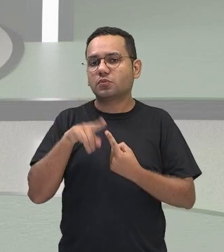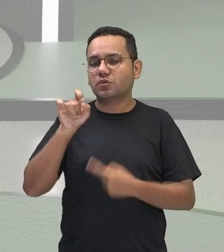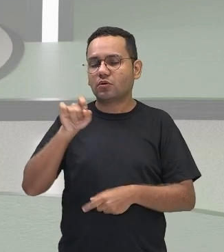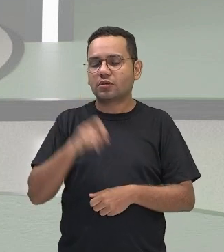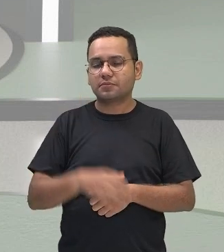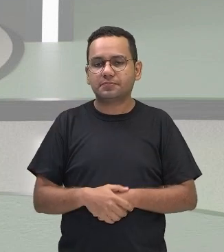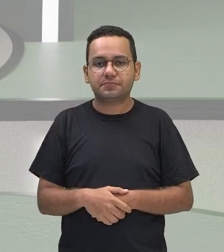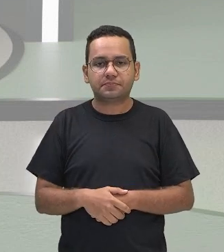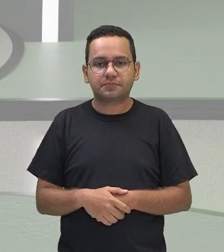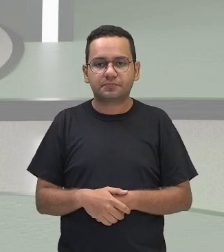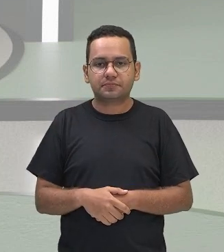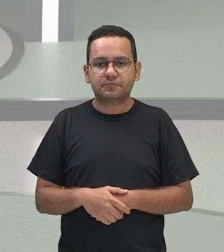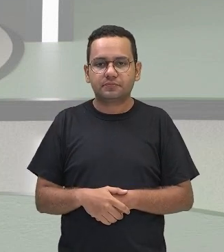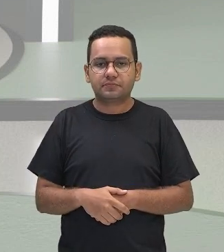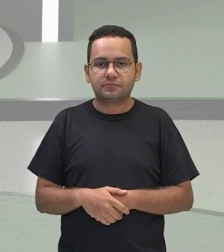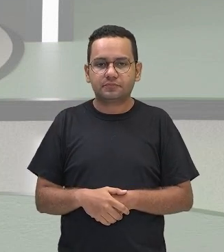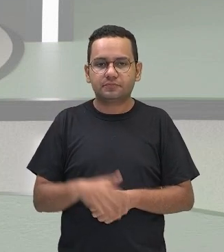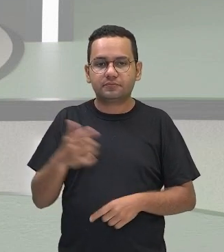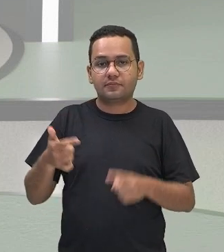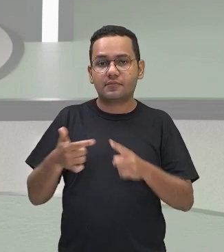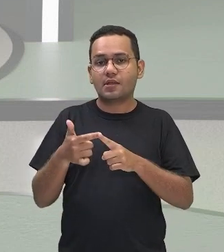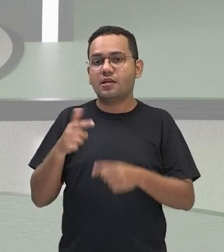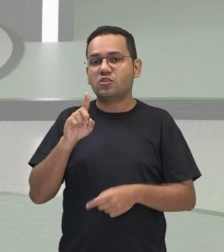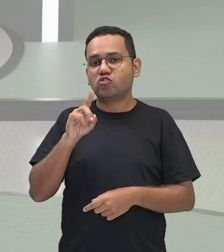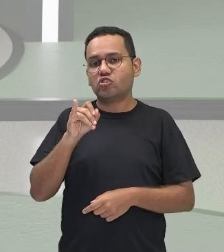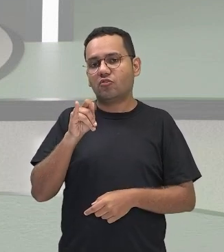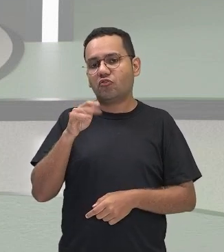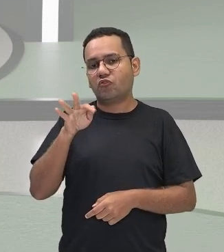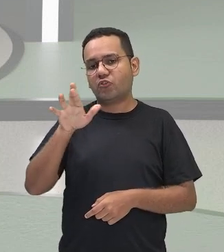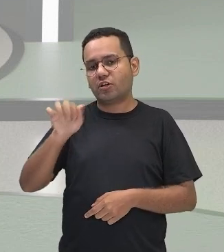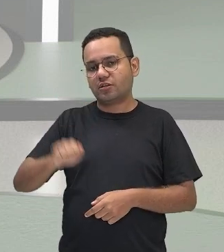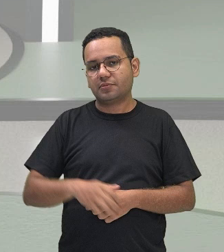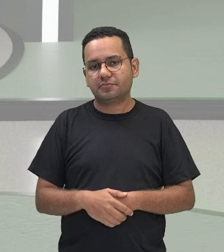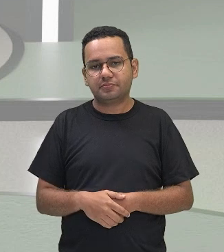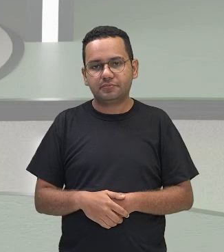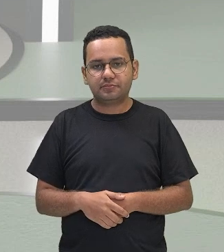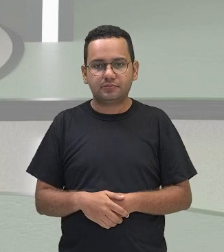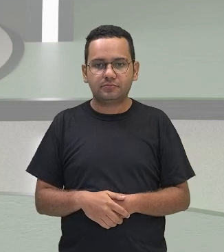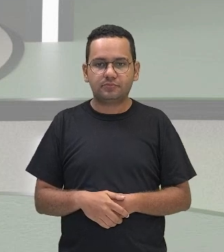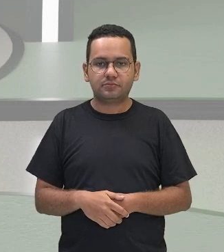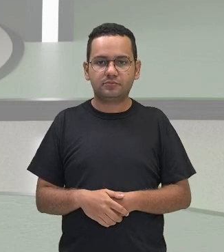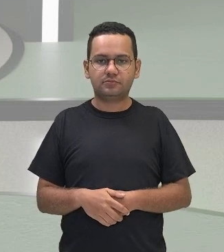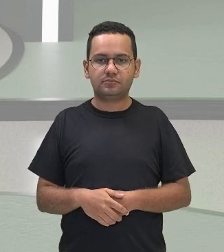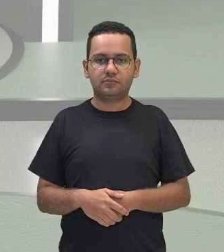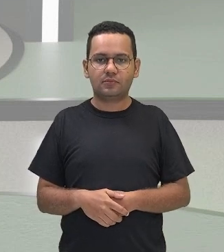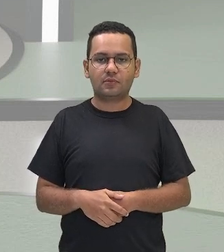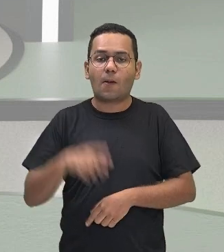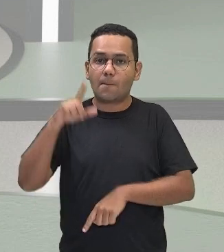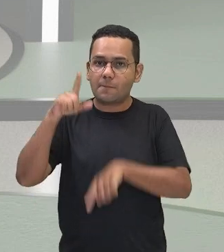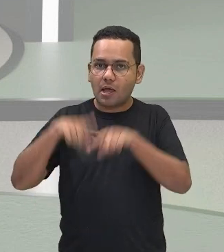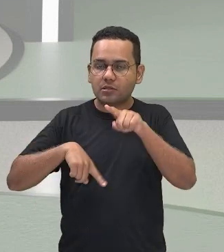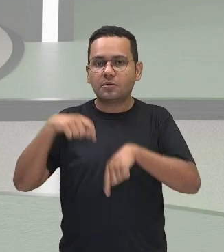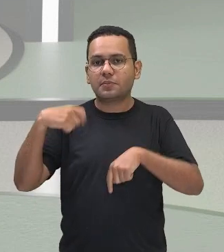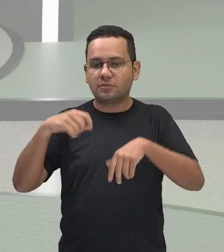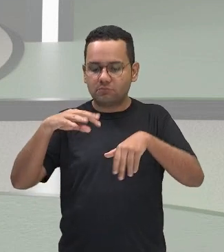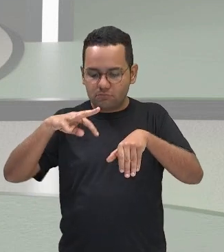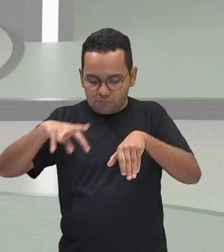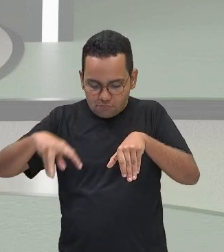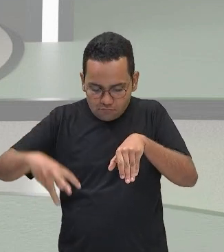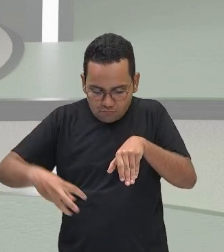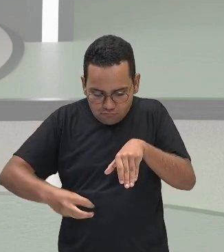método contraceptivo, é o diafragma. Esse aí é um dispositivo que ele precisa ser inserido